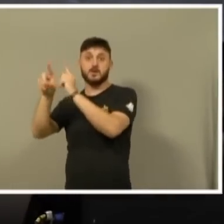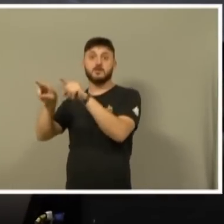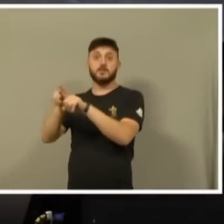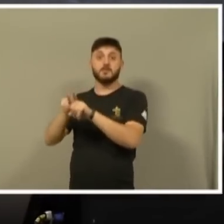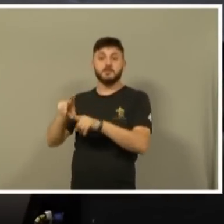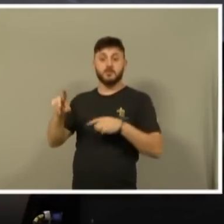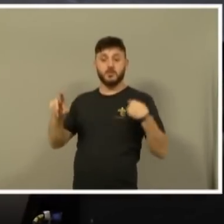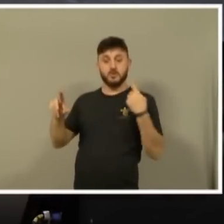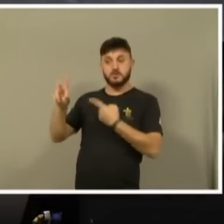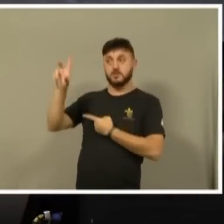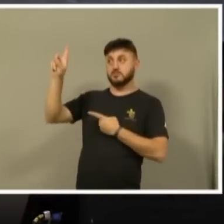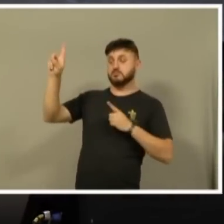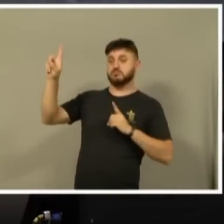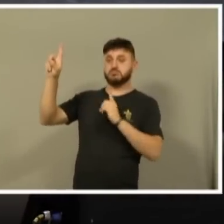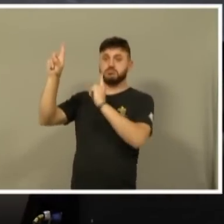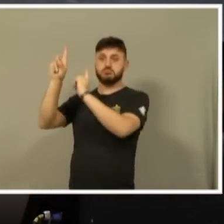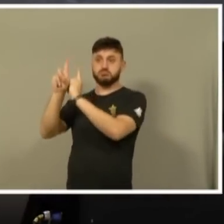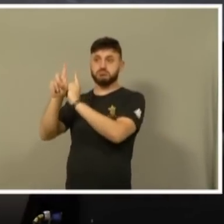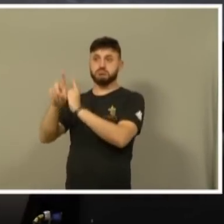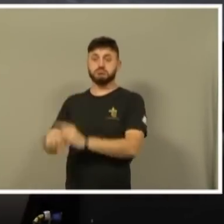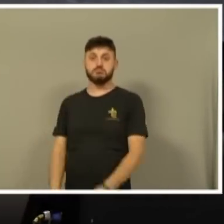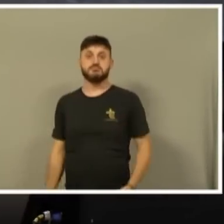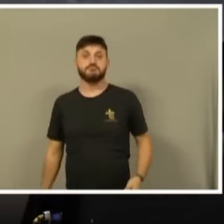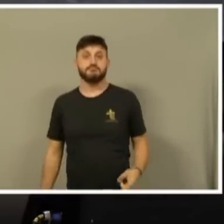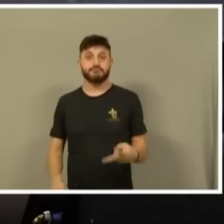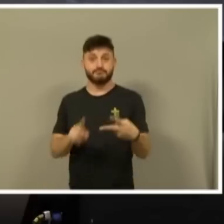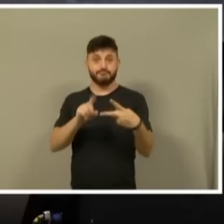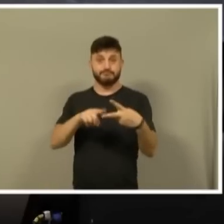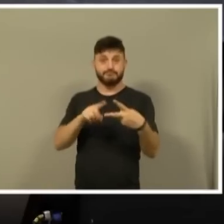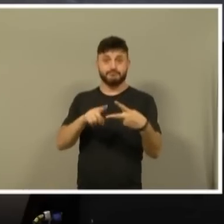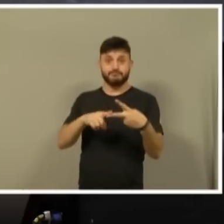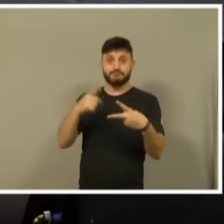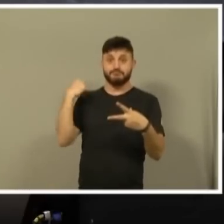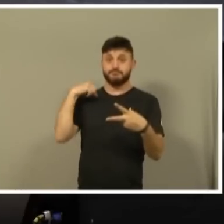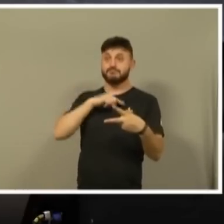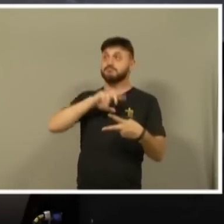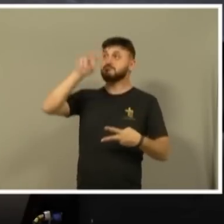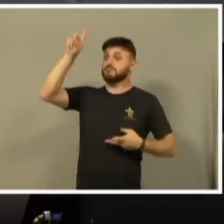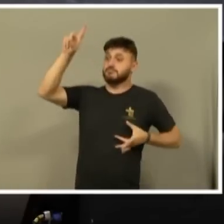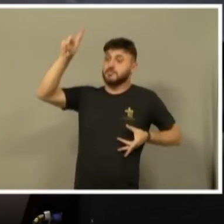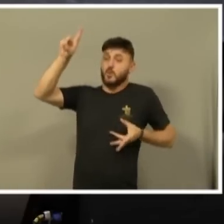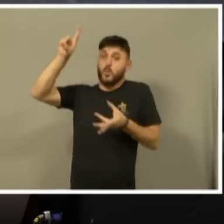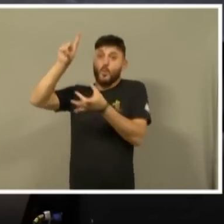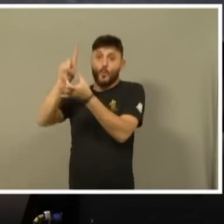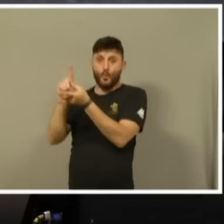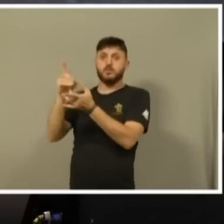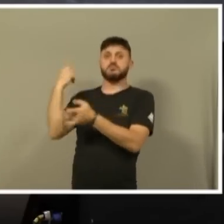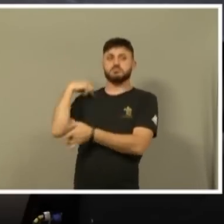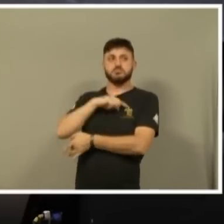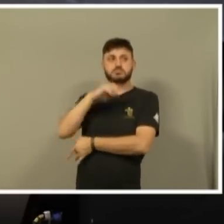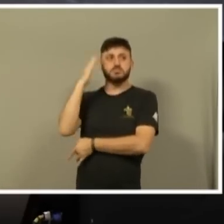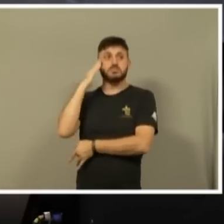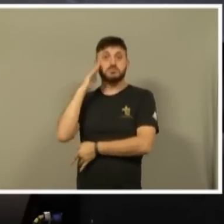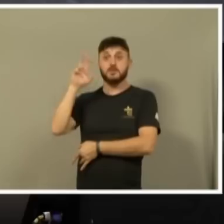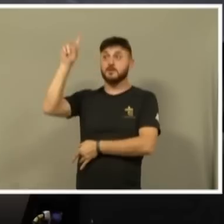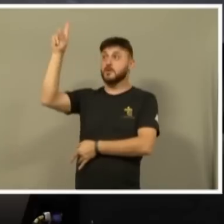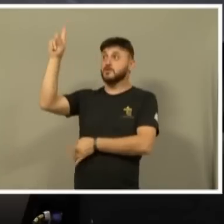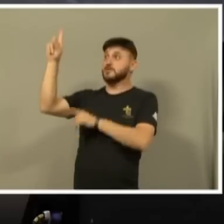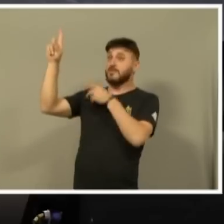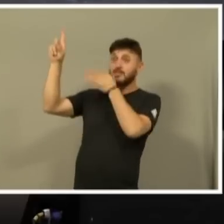quem? O segundo passo é se colocar na presença de Deus e saber que Deus está